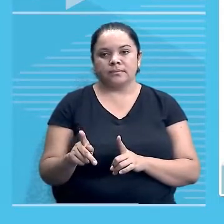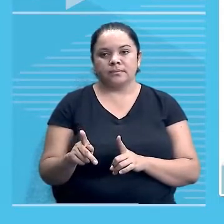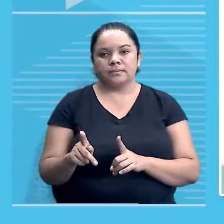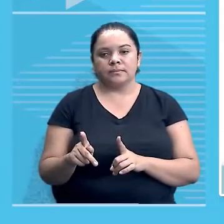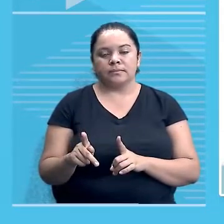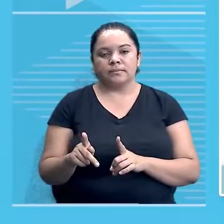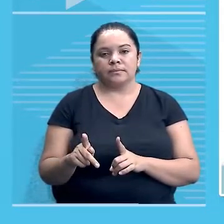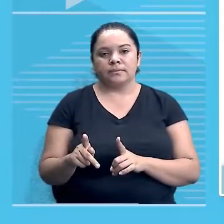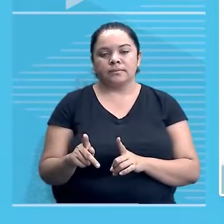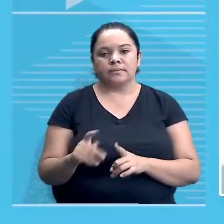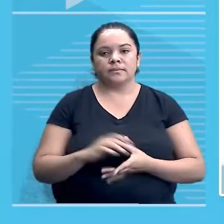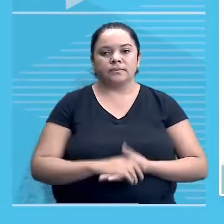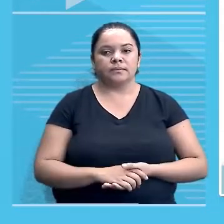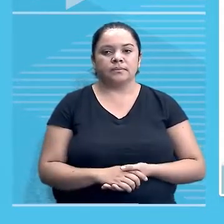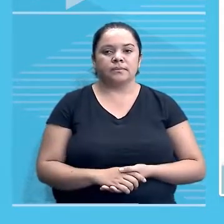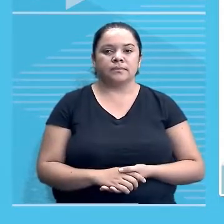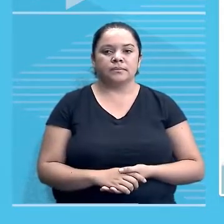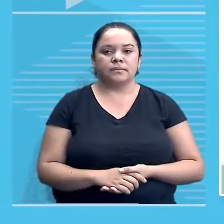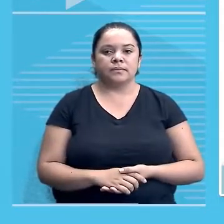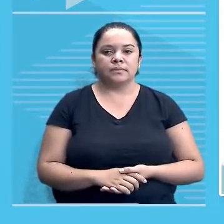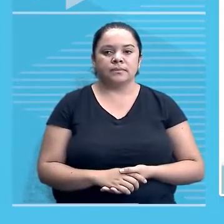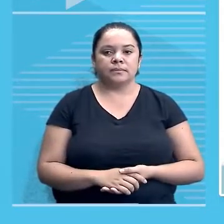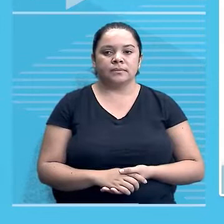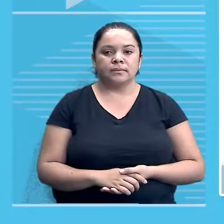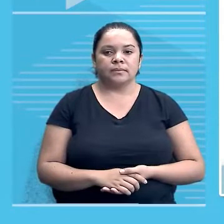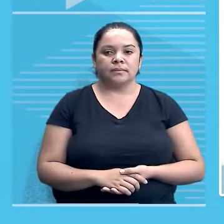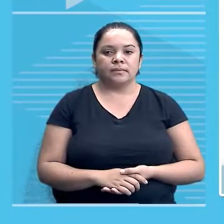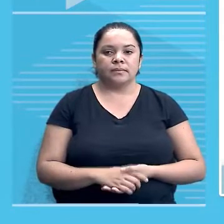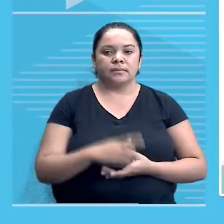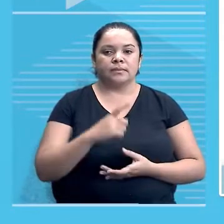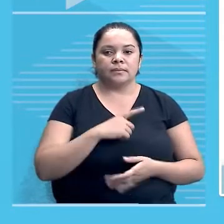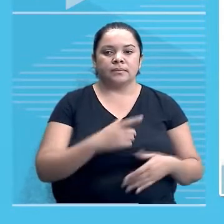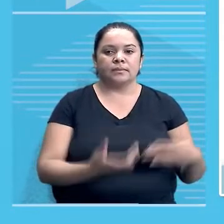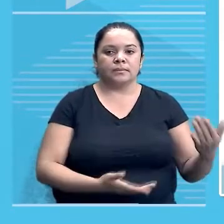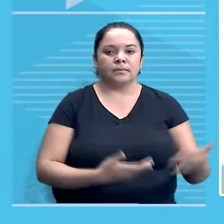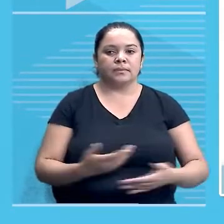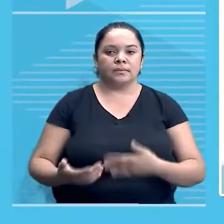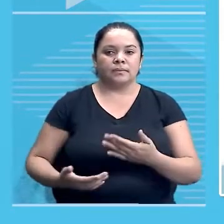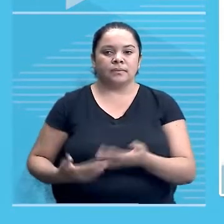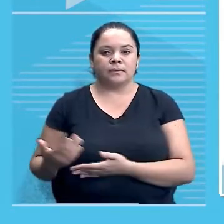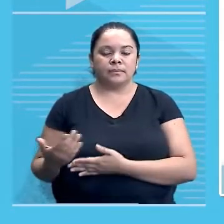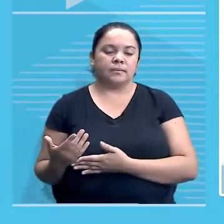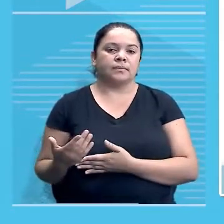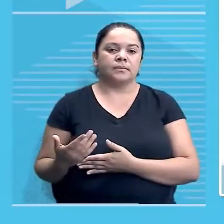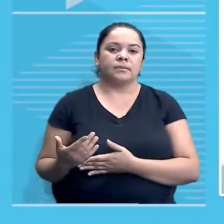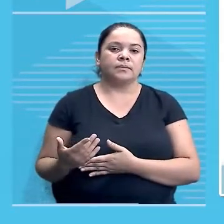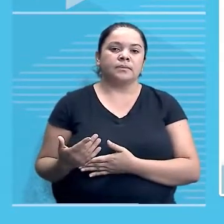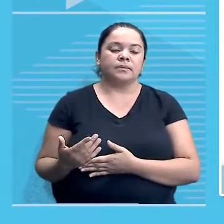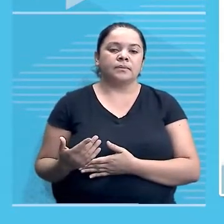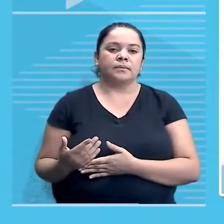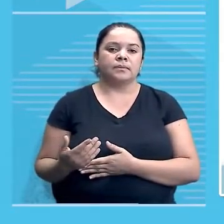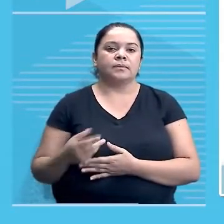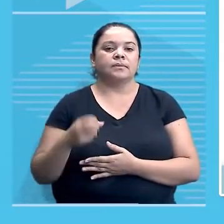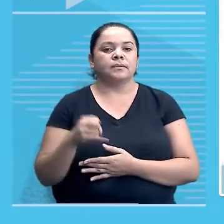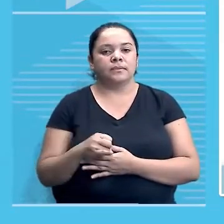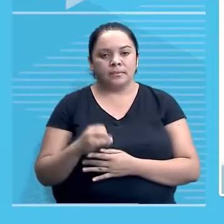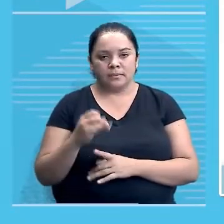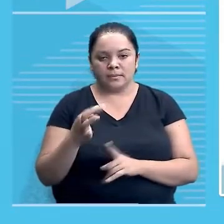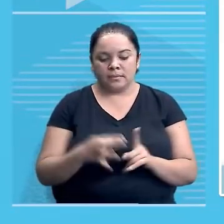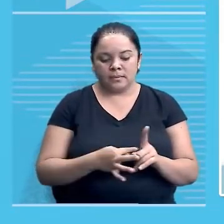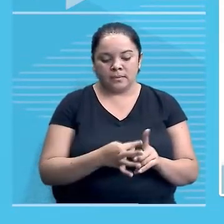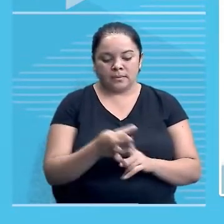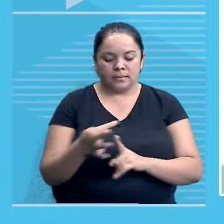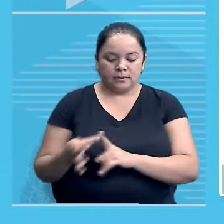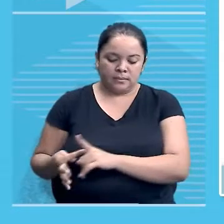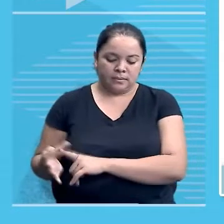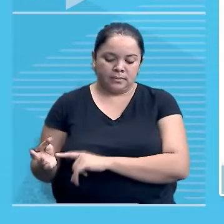Ou seja, só há transferência de calor se os corpos possuem temperatura diferente.